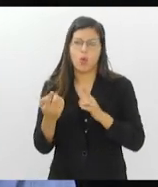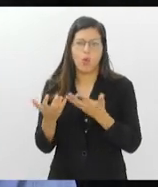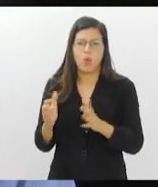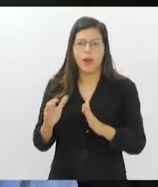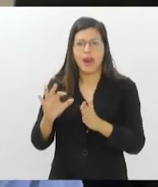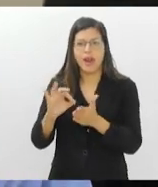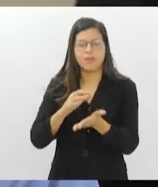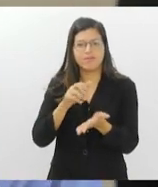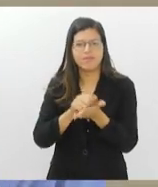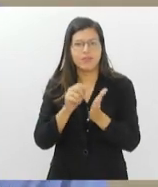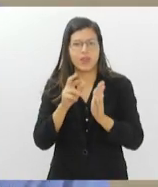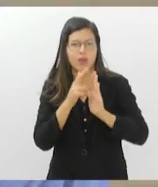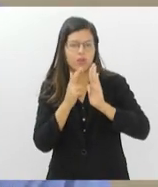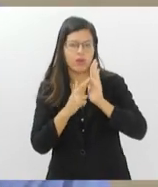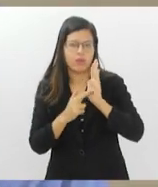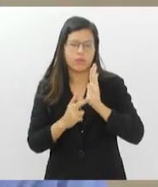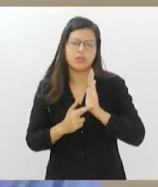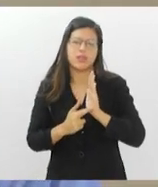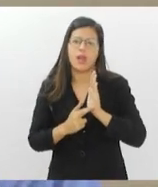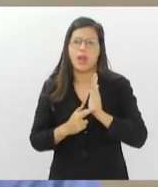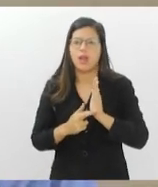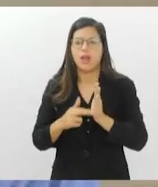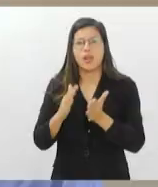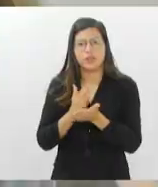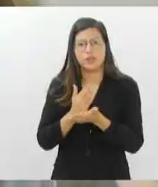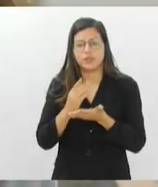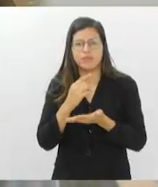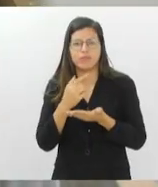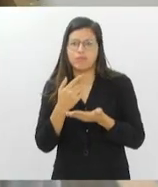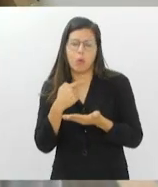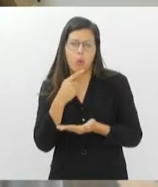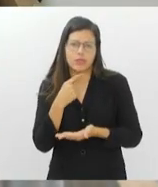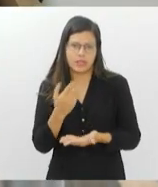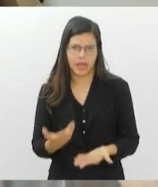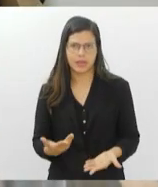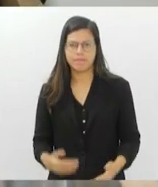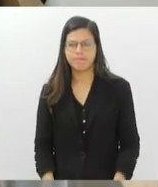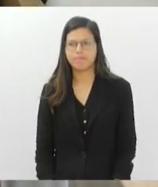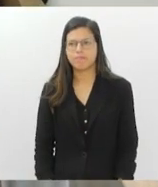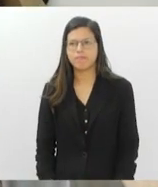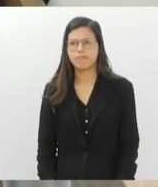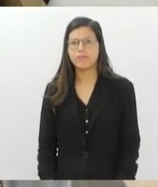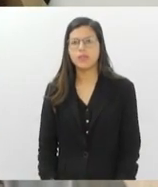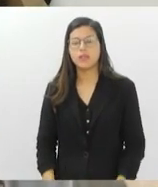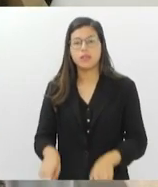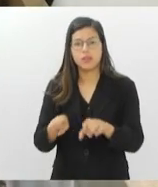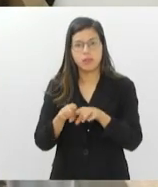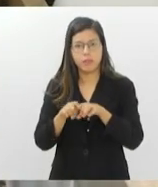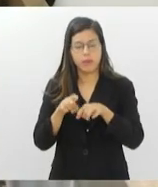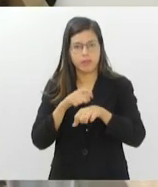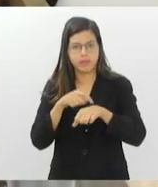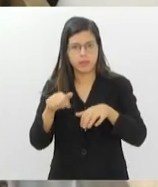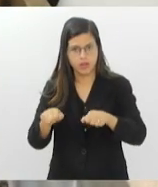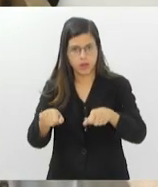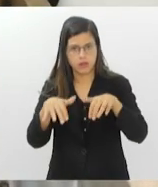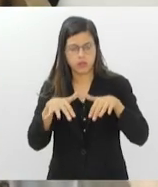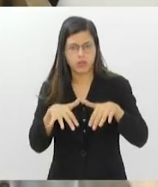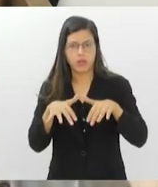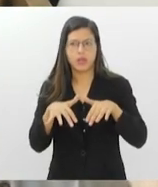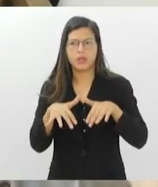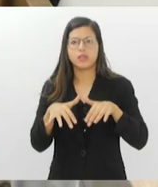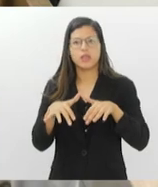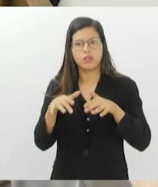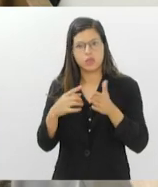Muitas, infelizmente, às vezes não têm condições, mas é possível. Durante a audiência, também ficou definido a realização de